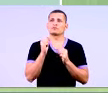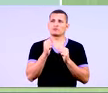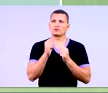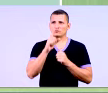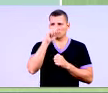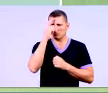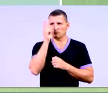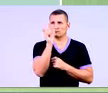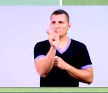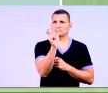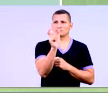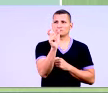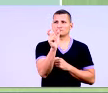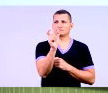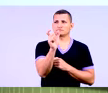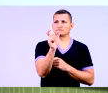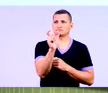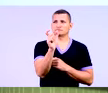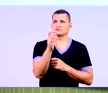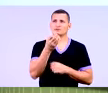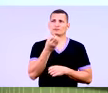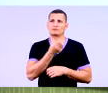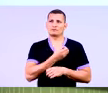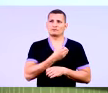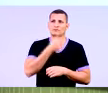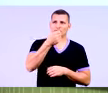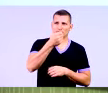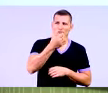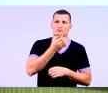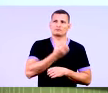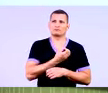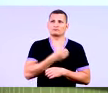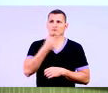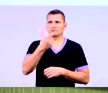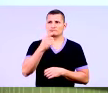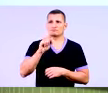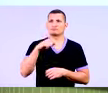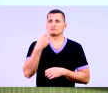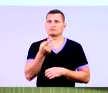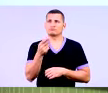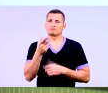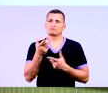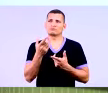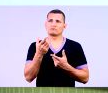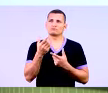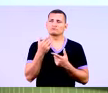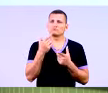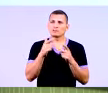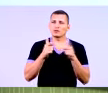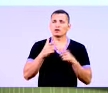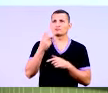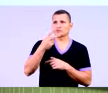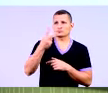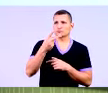variável é número 1 número 2 e depois trabalhar com ela ou seja atribuir para a variável